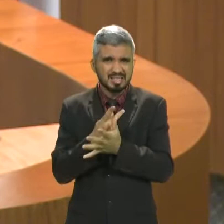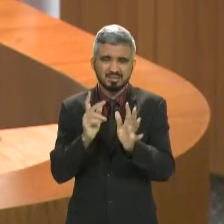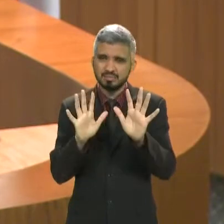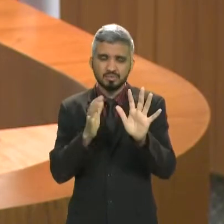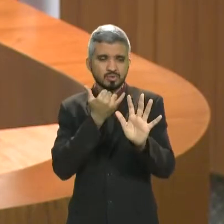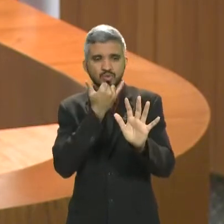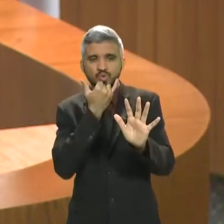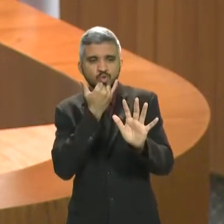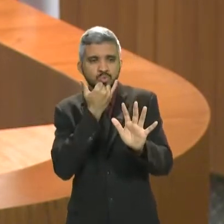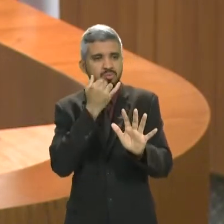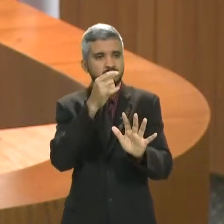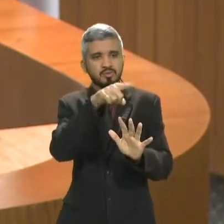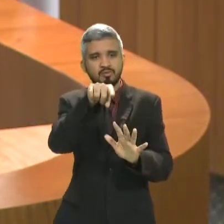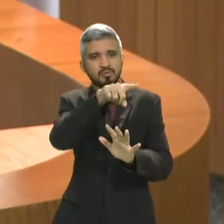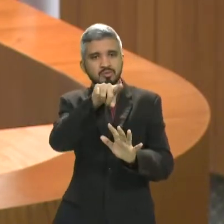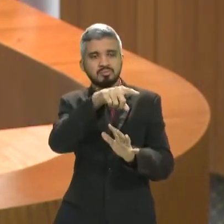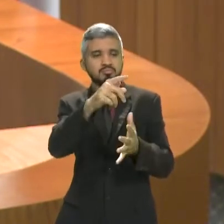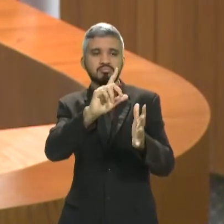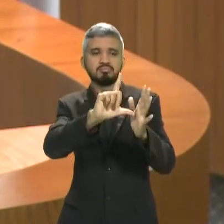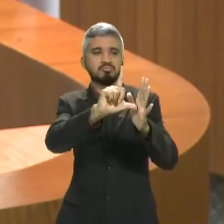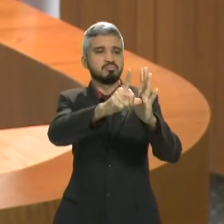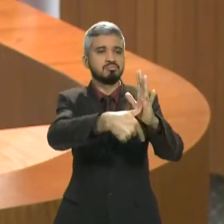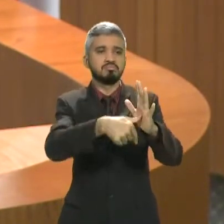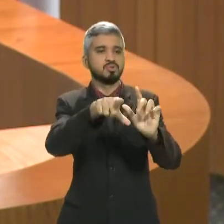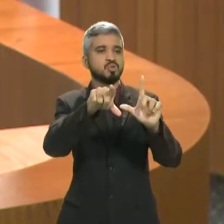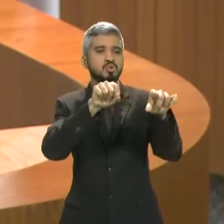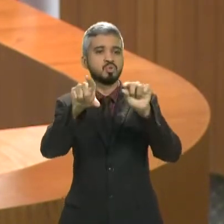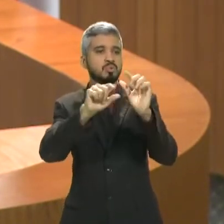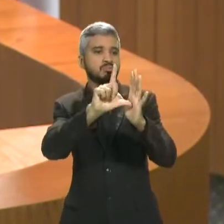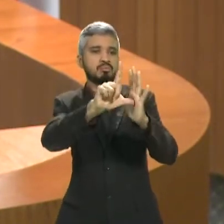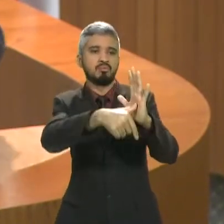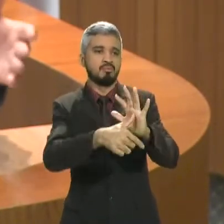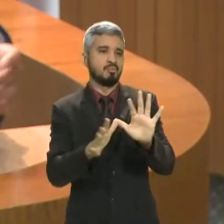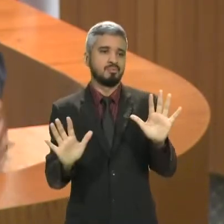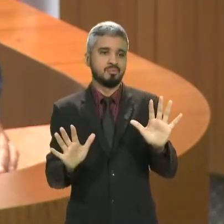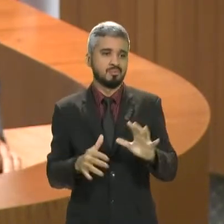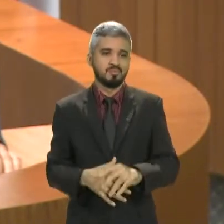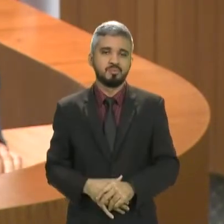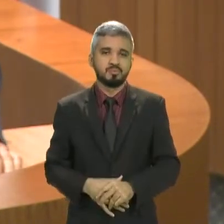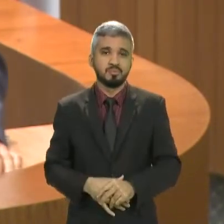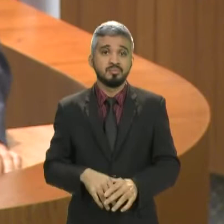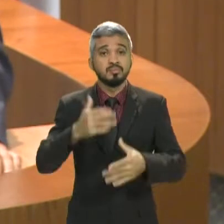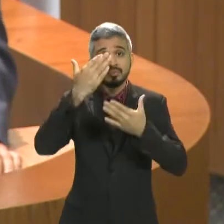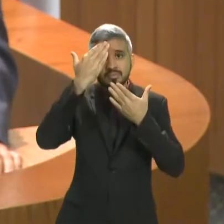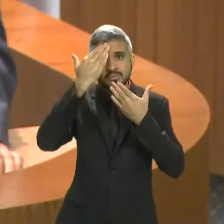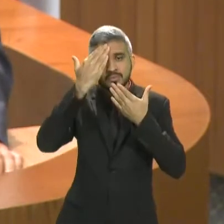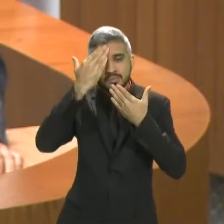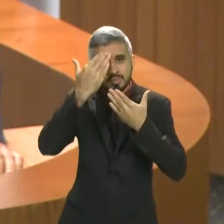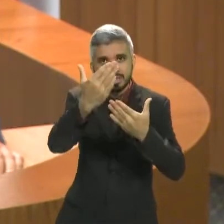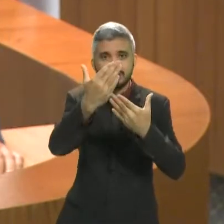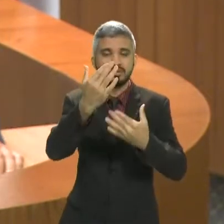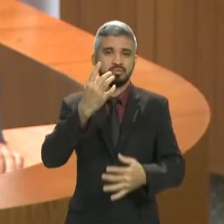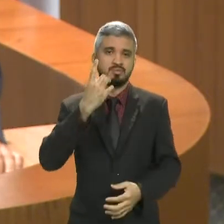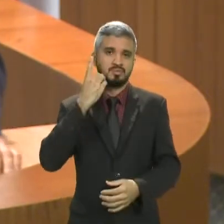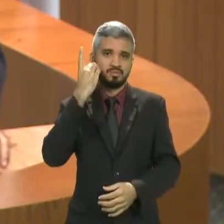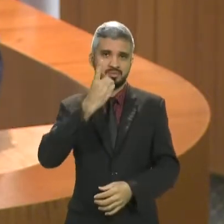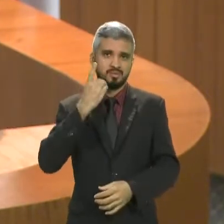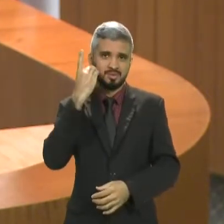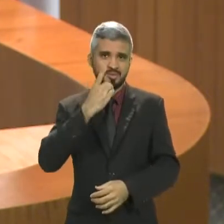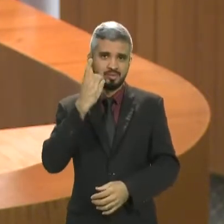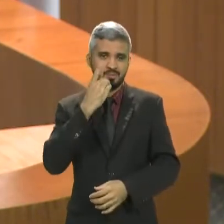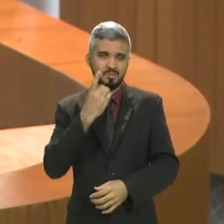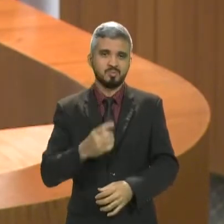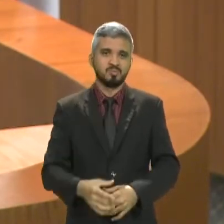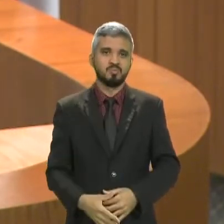quadro, aí nós também não iremos permitir. Porque eu quero aqui novamente agradecer a todos os deputados que